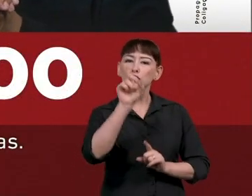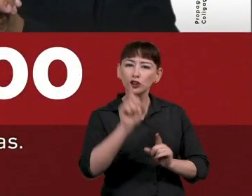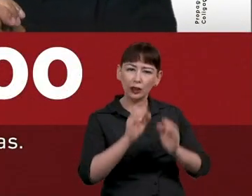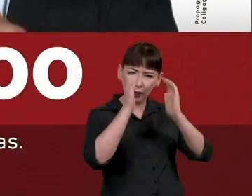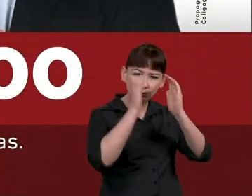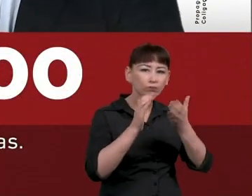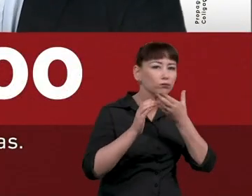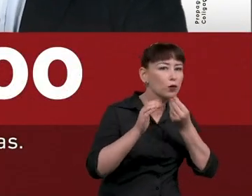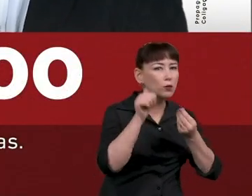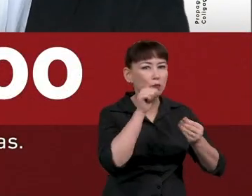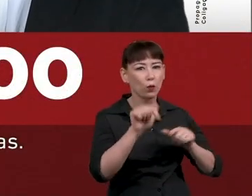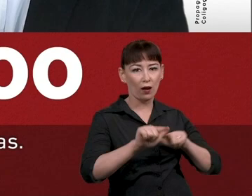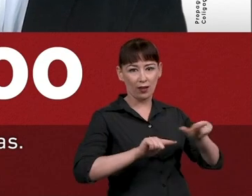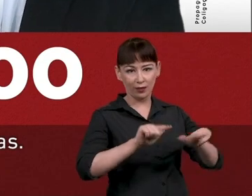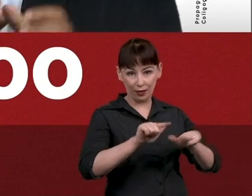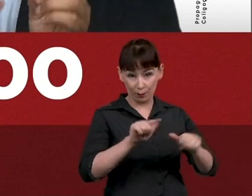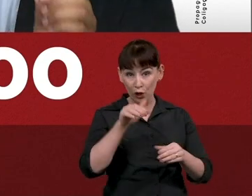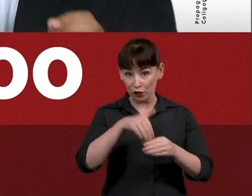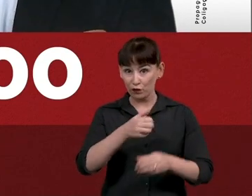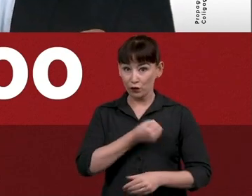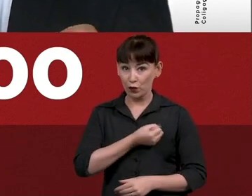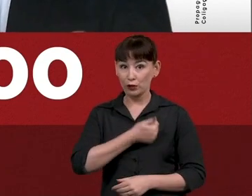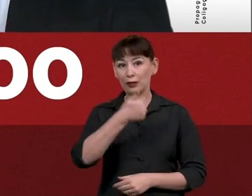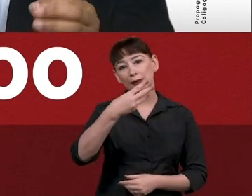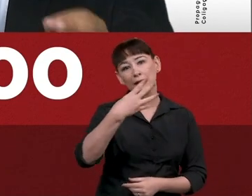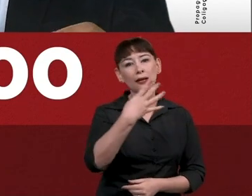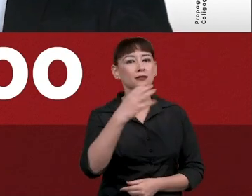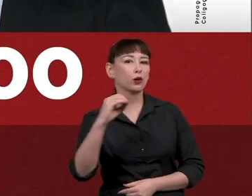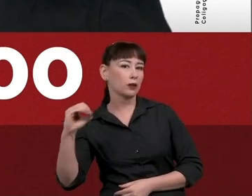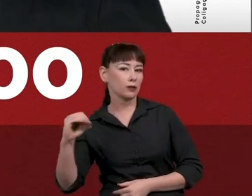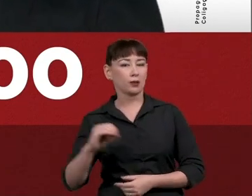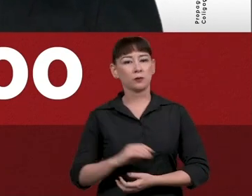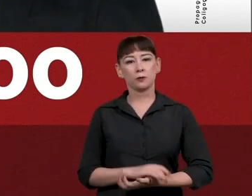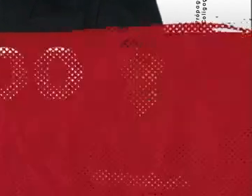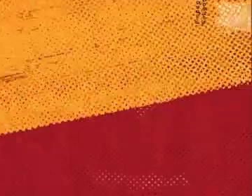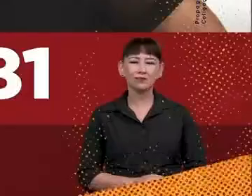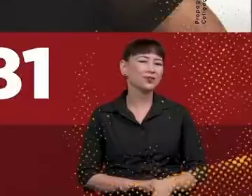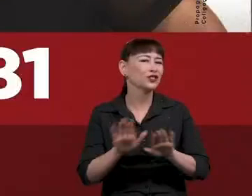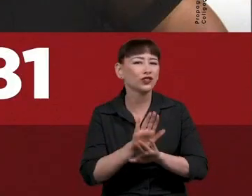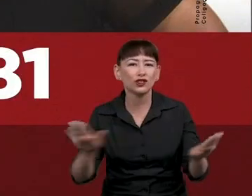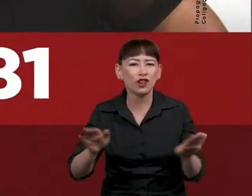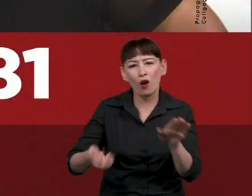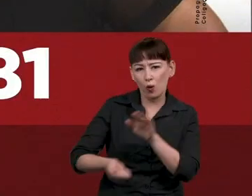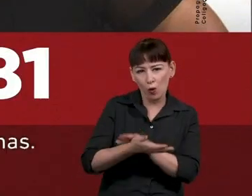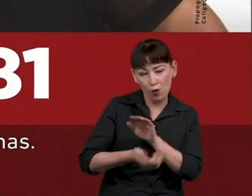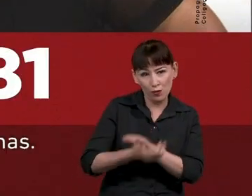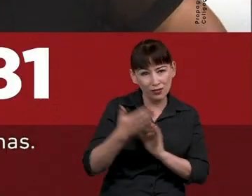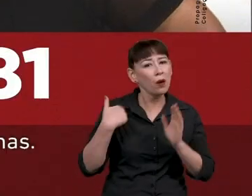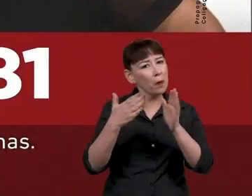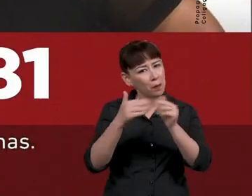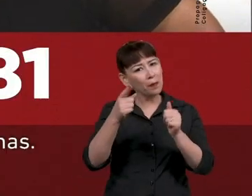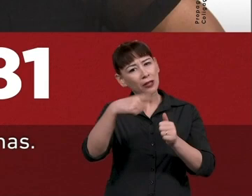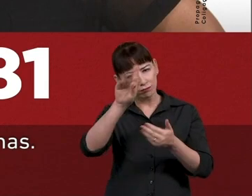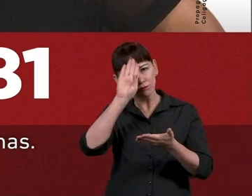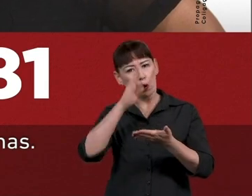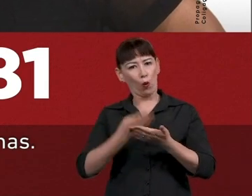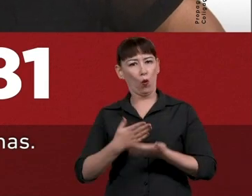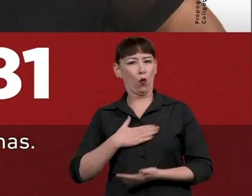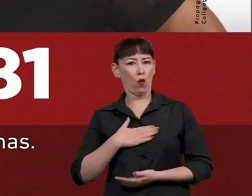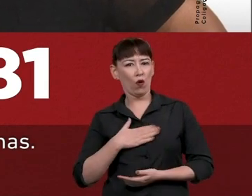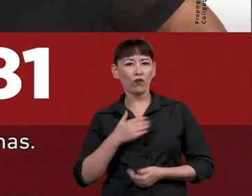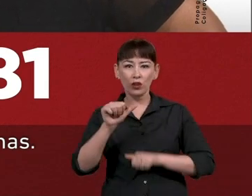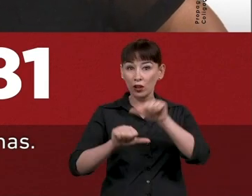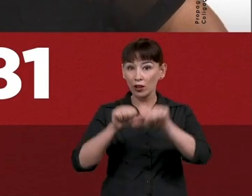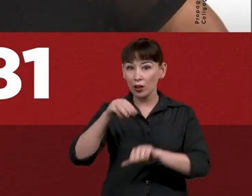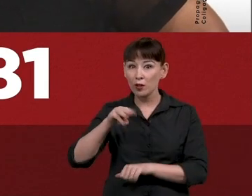direitos de trabalhadores e trabalhadoras. Sinésio Rocha, 13400. Chega de corrupção. Peço seu voto de confiança